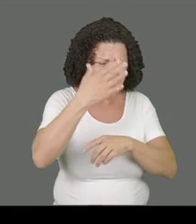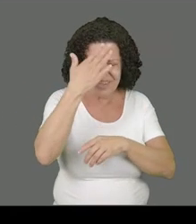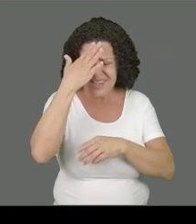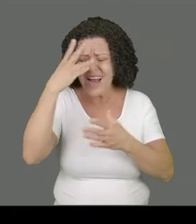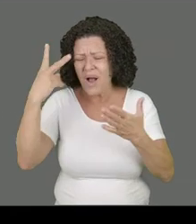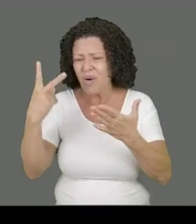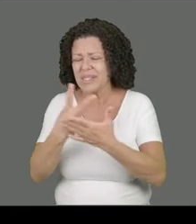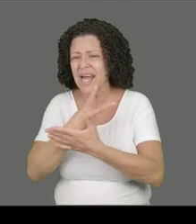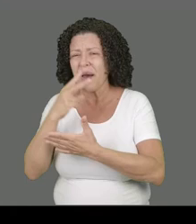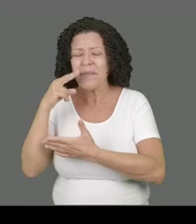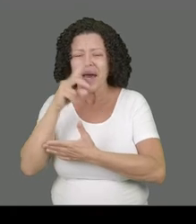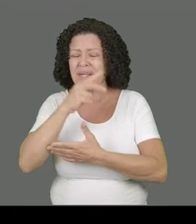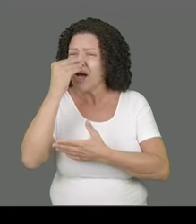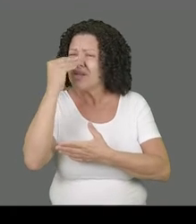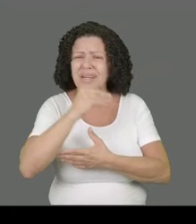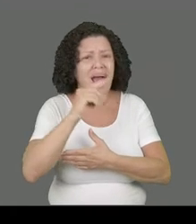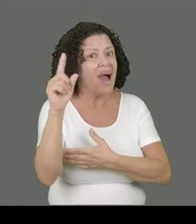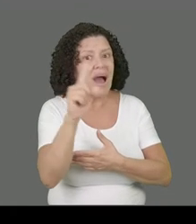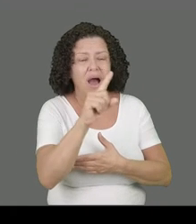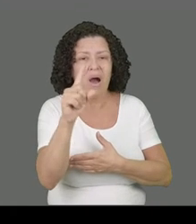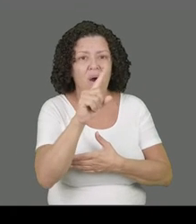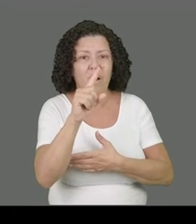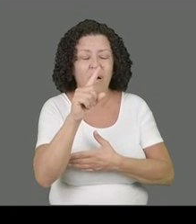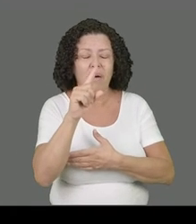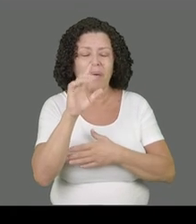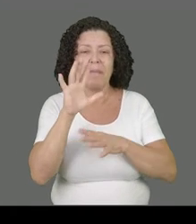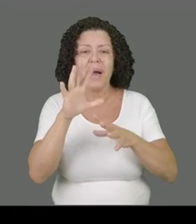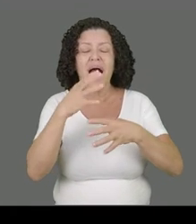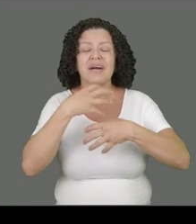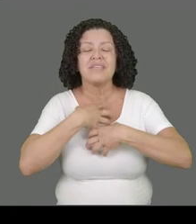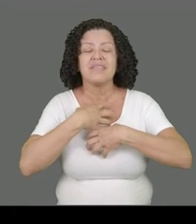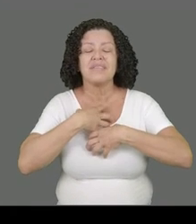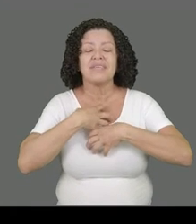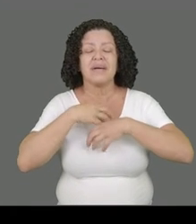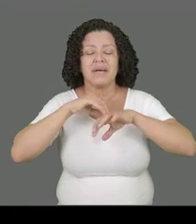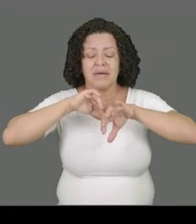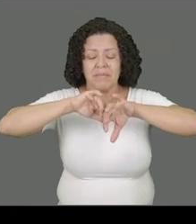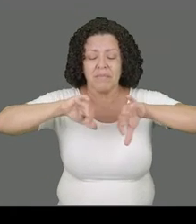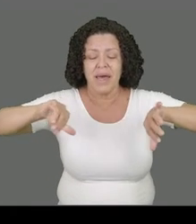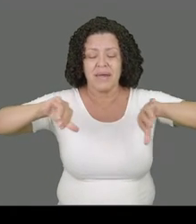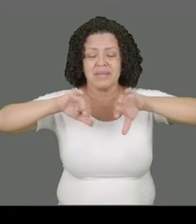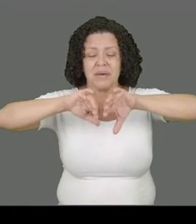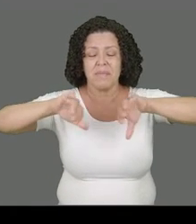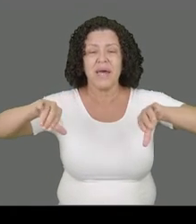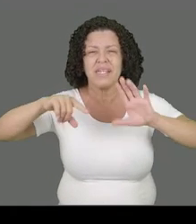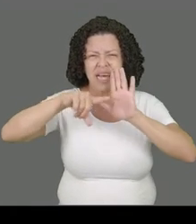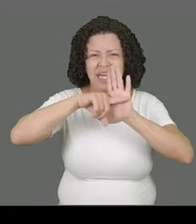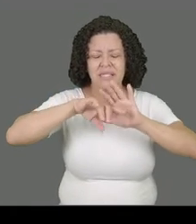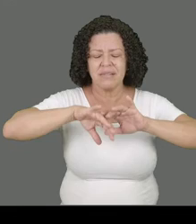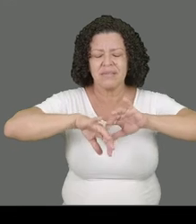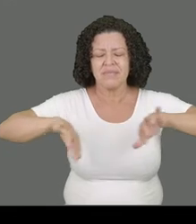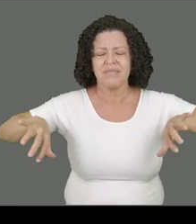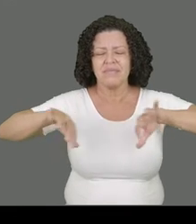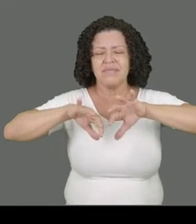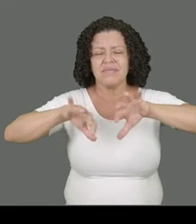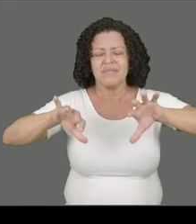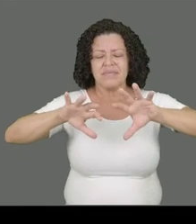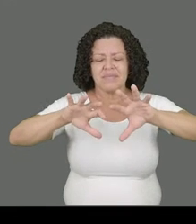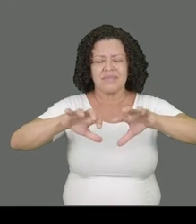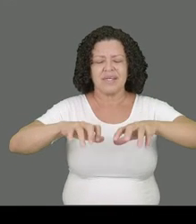pedras, observa as pedras, não ignore as pedras. Afasta do caminho tu